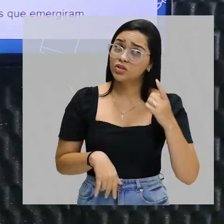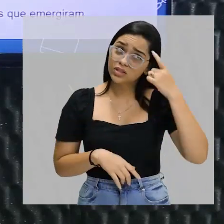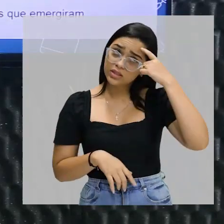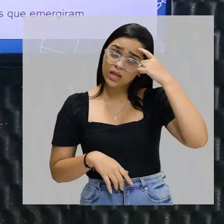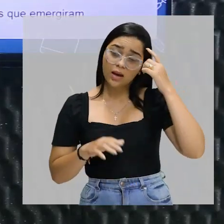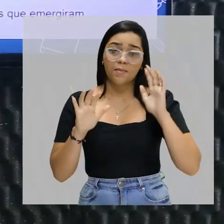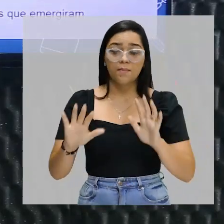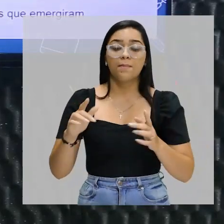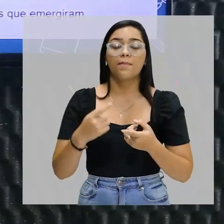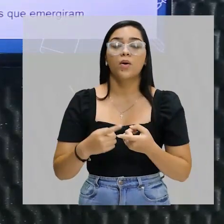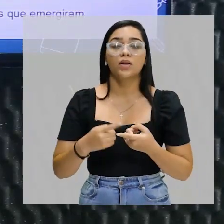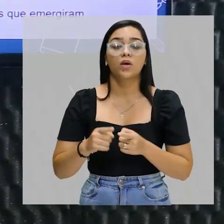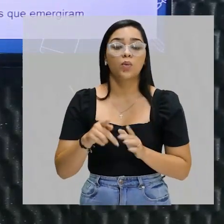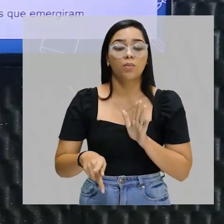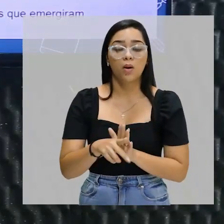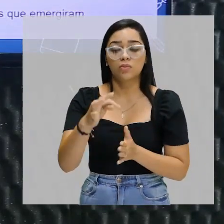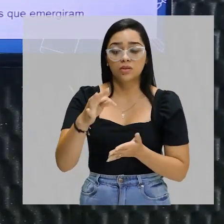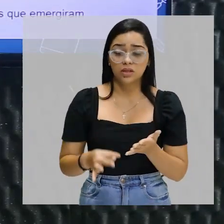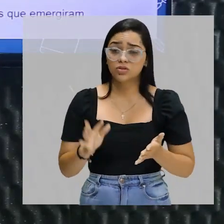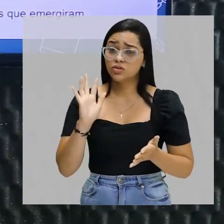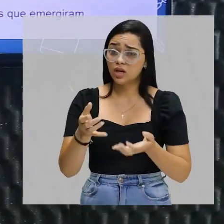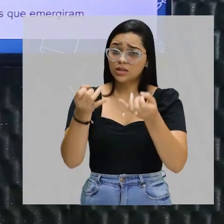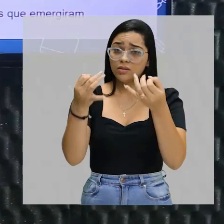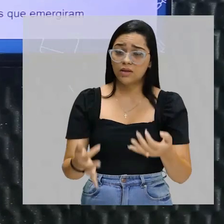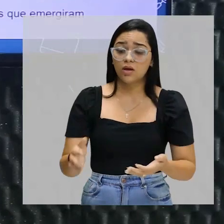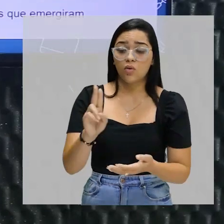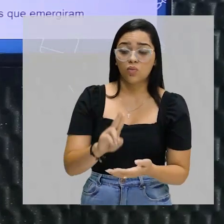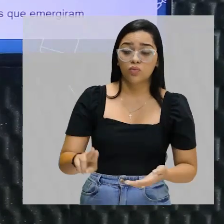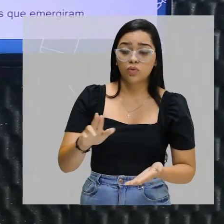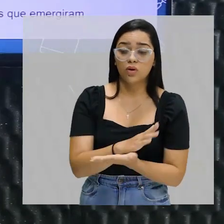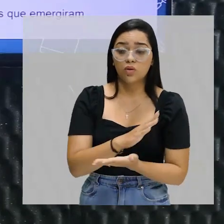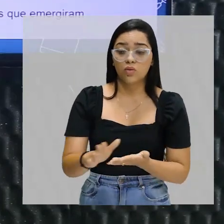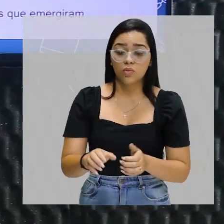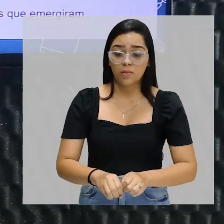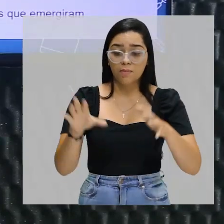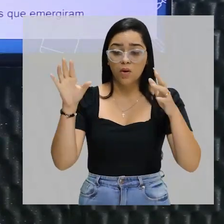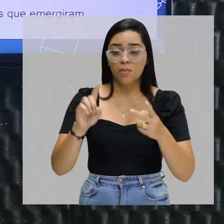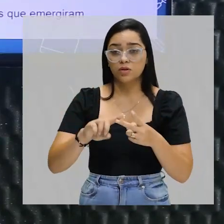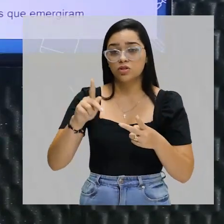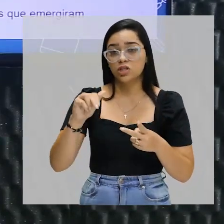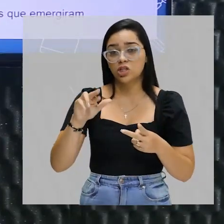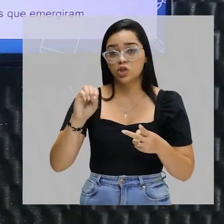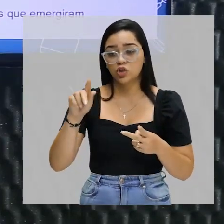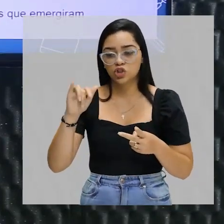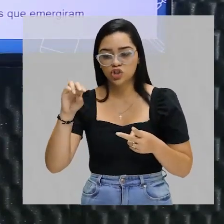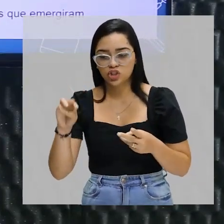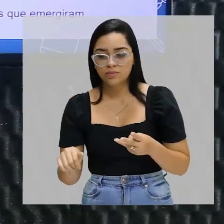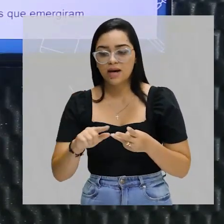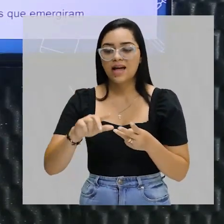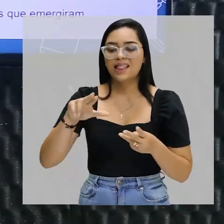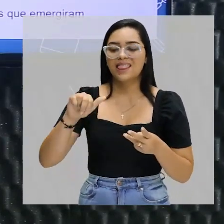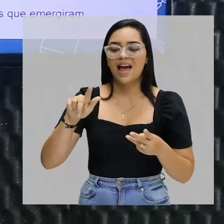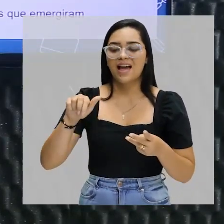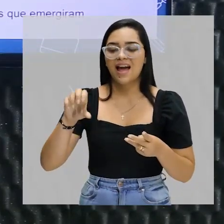ideias porque porque essas Nações e o próprio texto ele te fala né após a utilização das bombas de Hiroshima e Nagasaki das bombas atômicas um